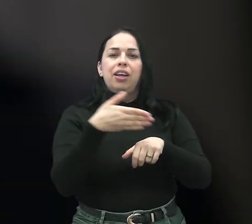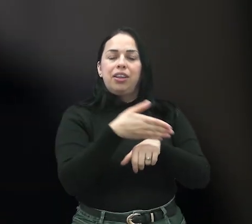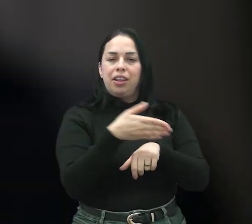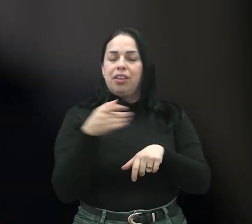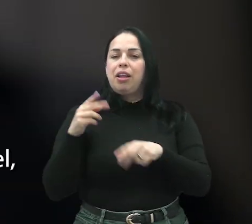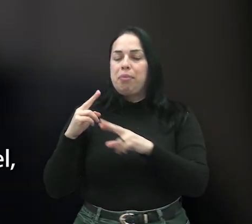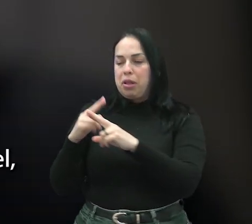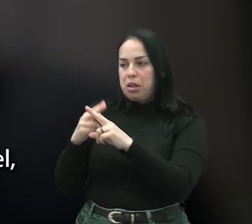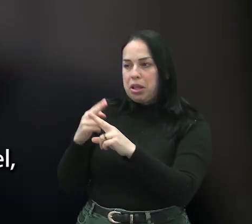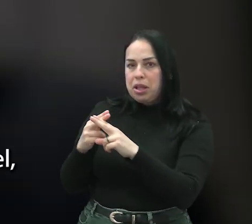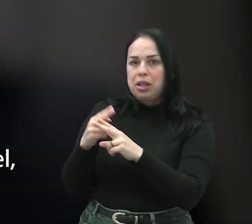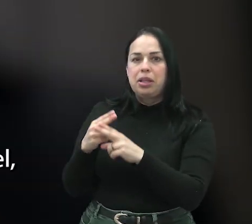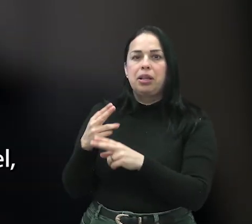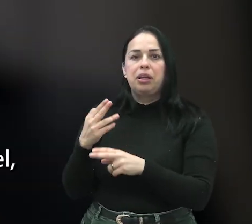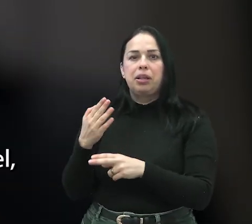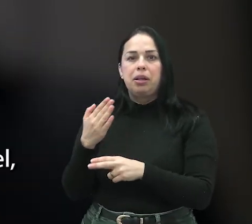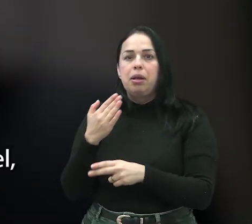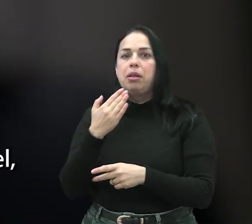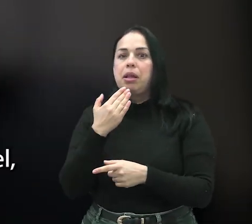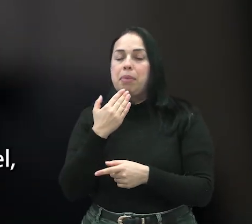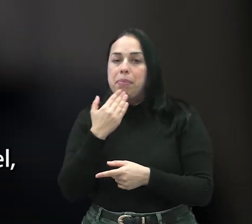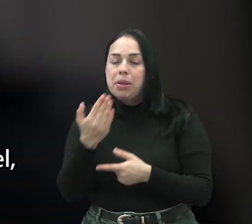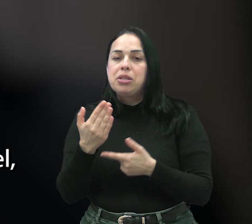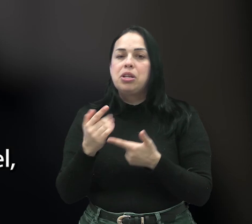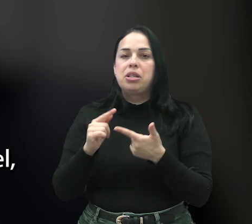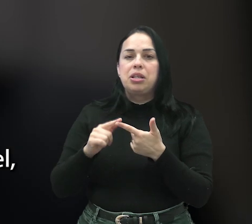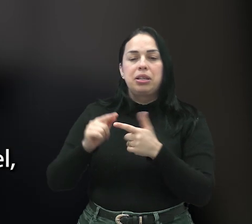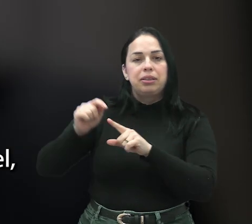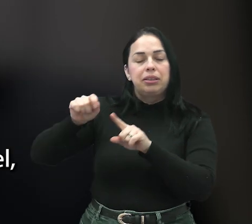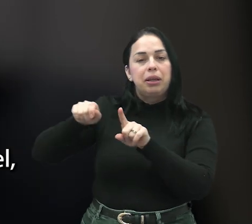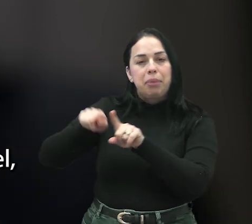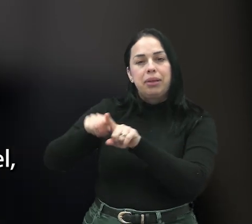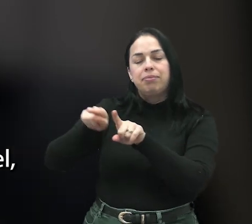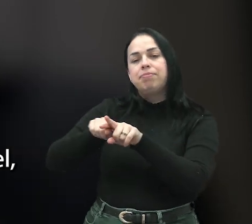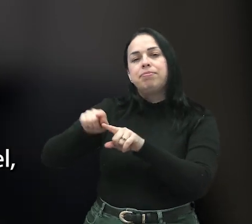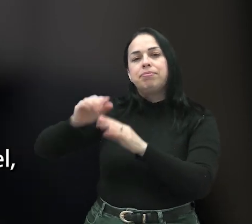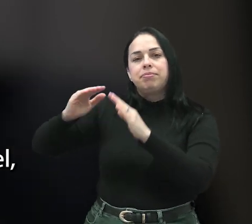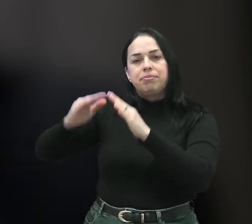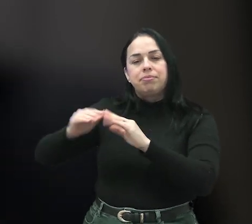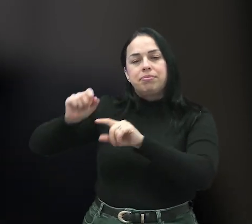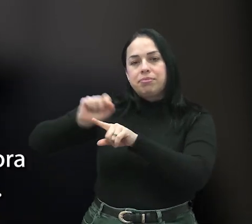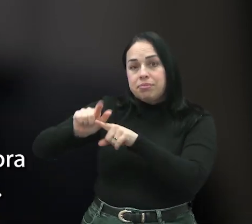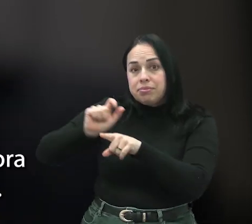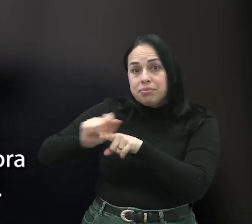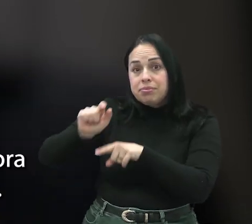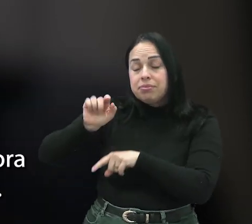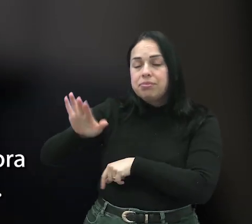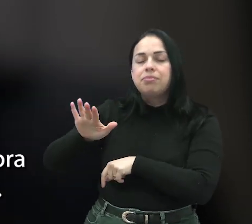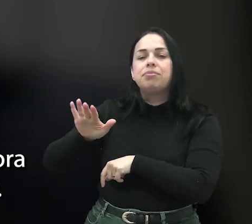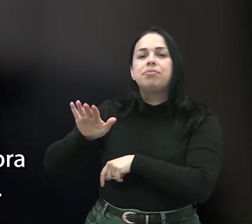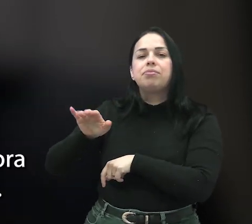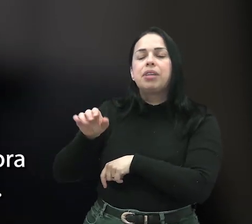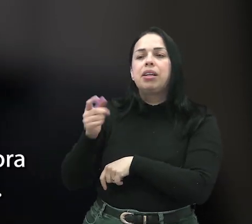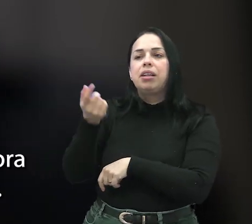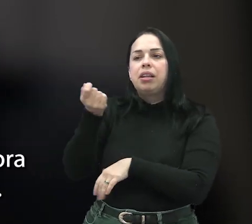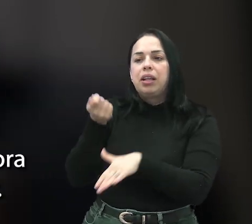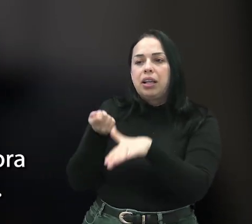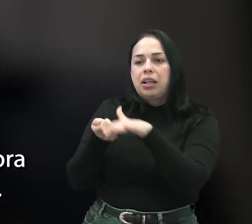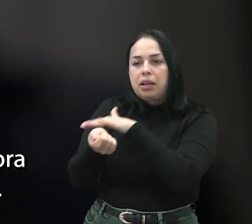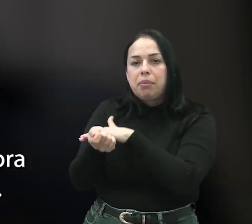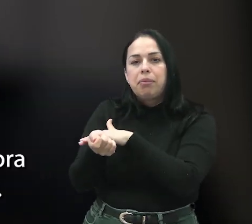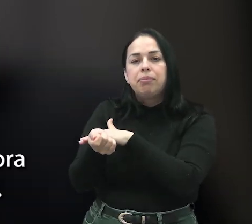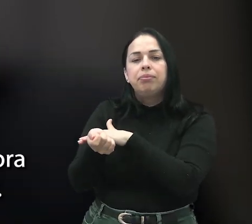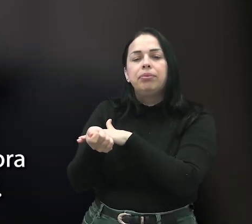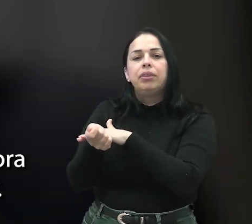reservei o espaço, fui na Caixa Econômica, aluguei o imóvel, paguei 3 meses adiantado e deixei o dinheiro no banco, aguardando